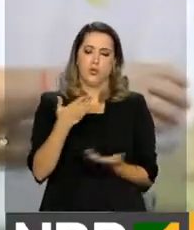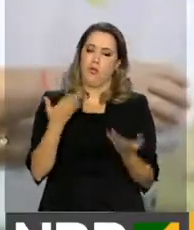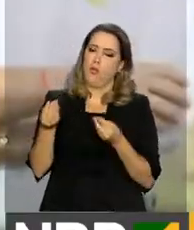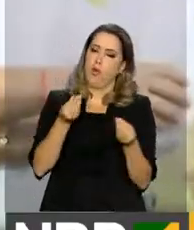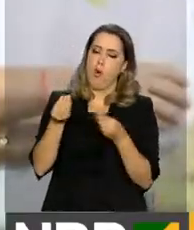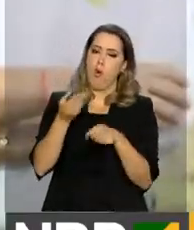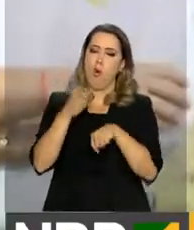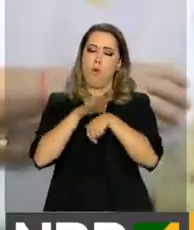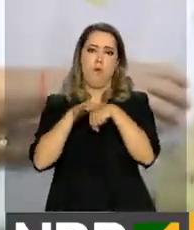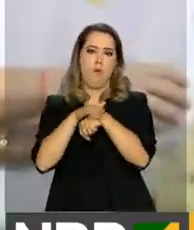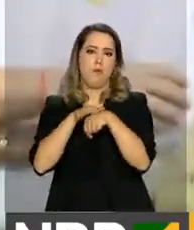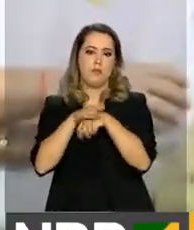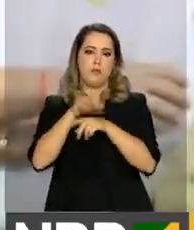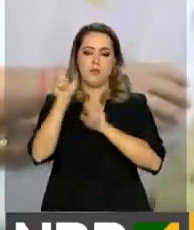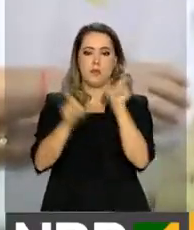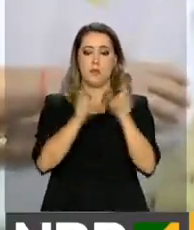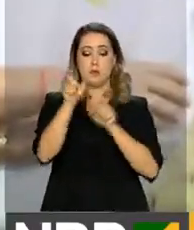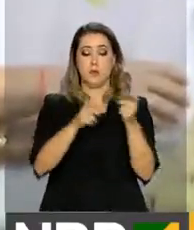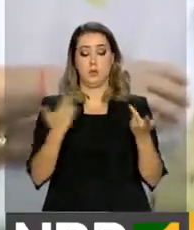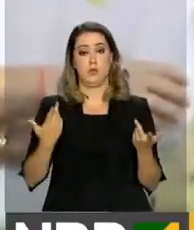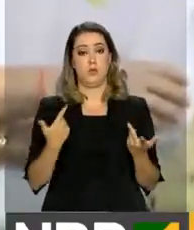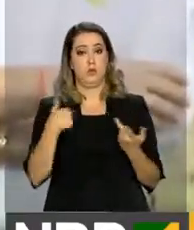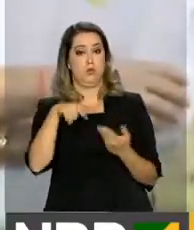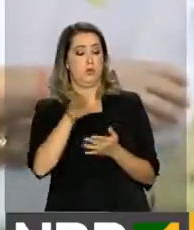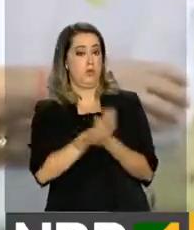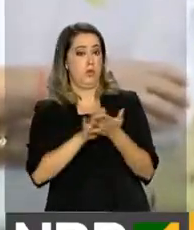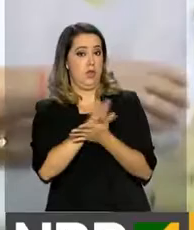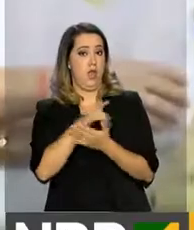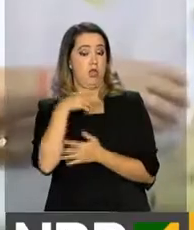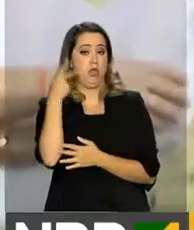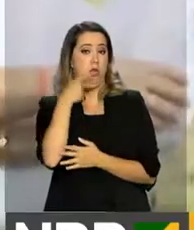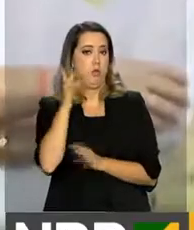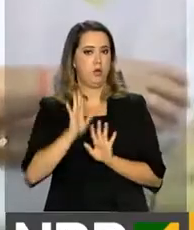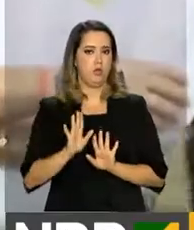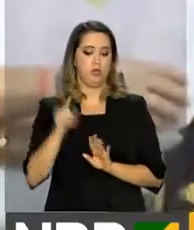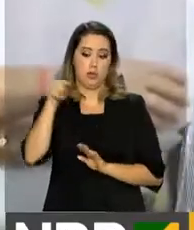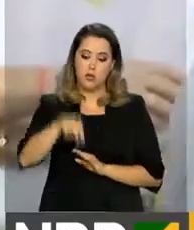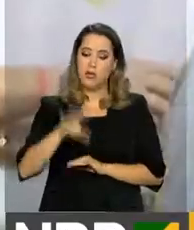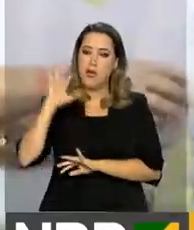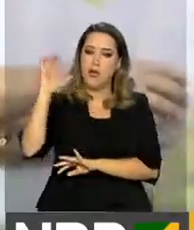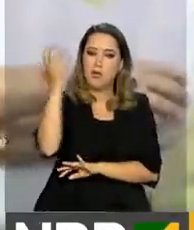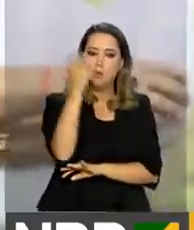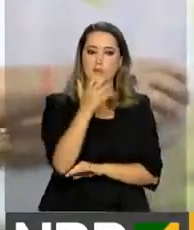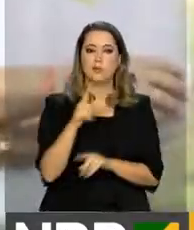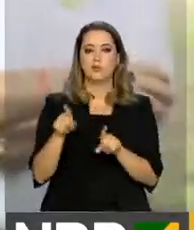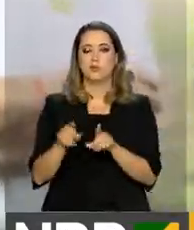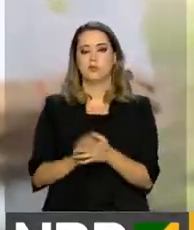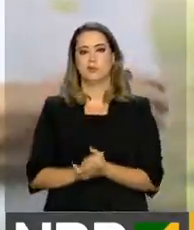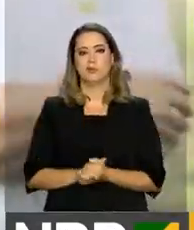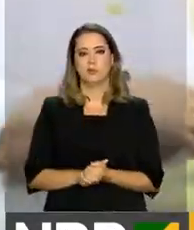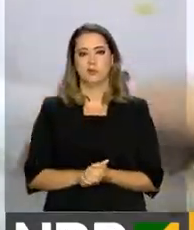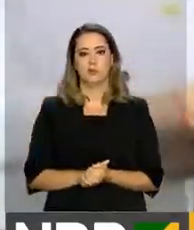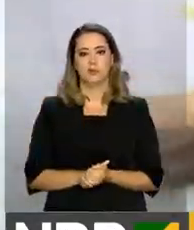ninguém? Nem tive tempo de conversar com ninguém ainda. Não é nada político. Aqui é política, é meio ambiente.